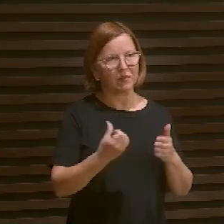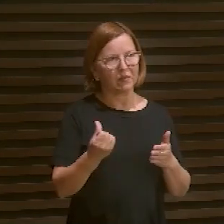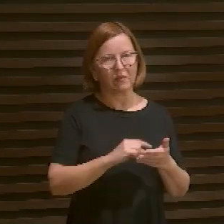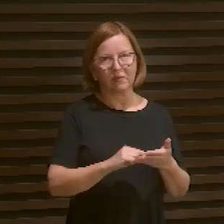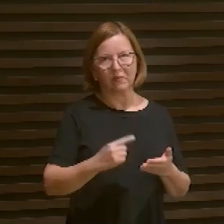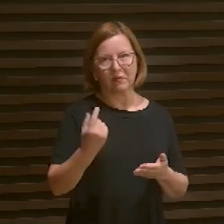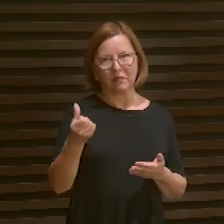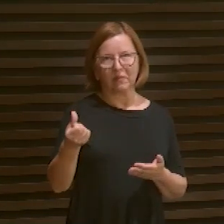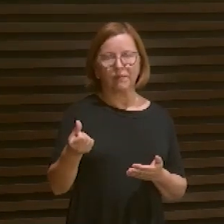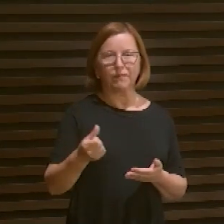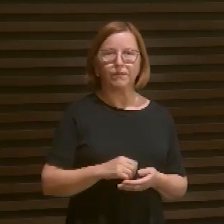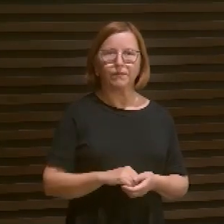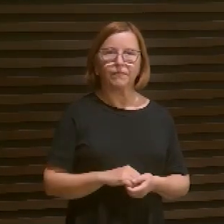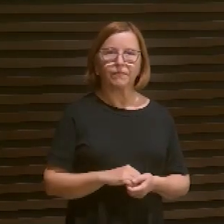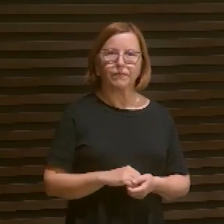6,16.